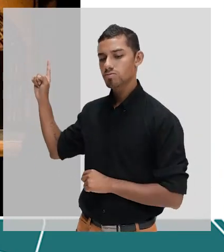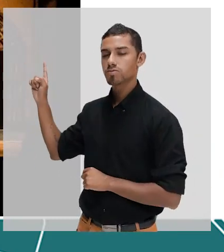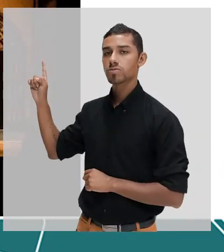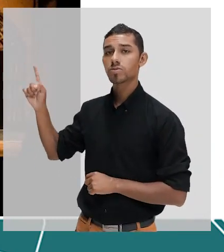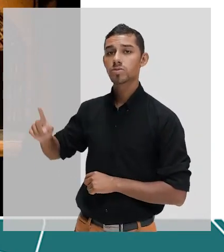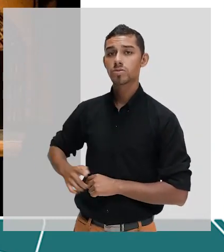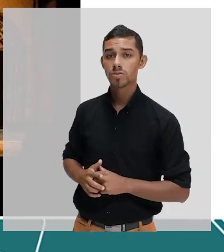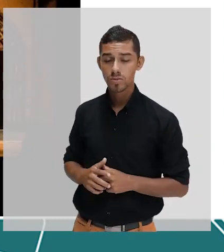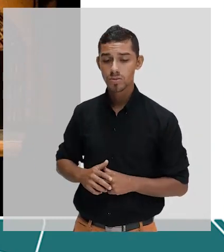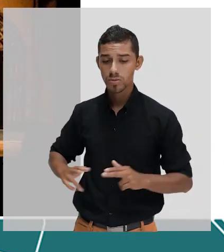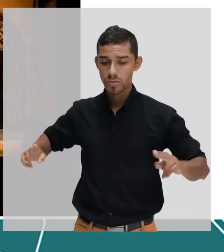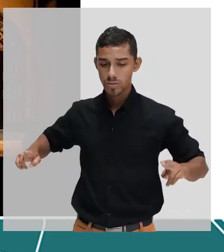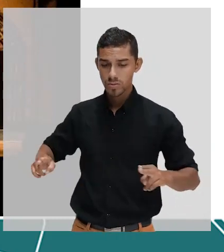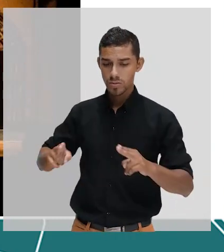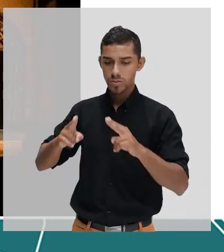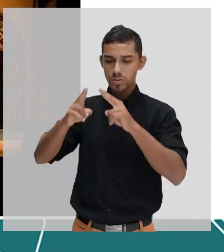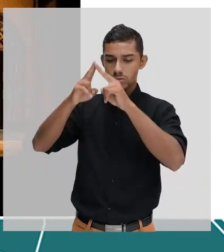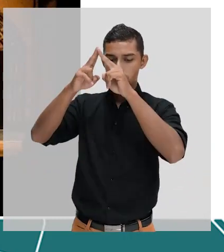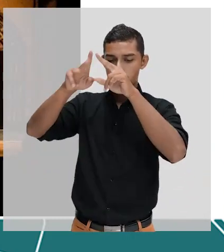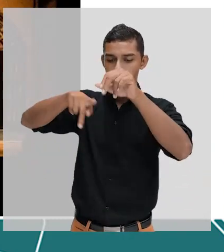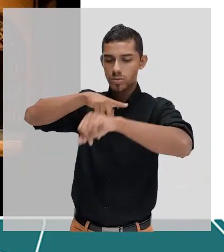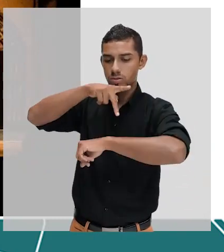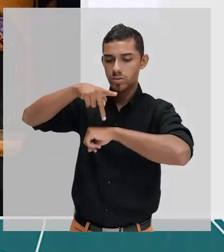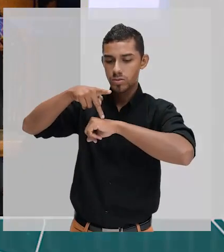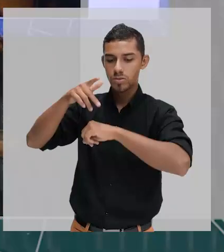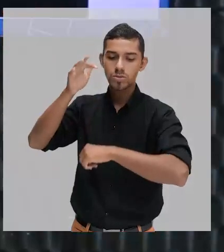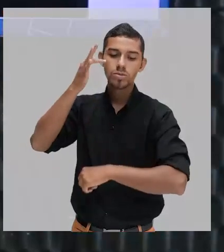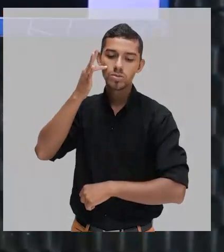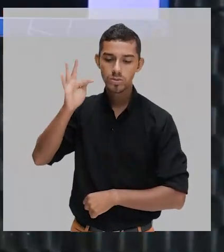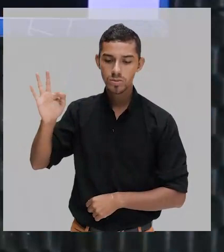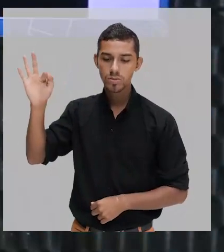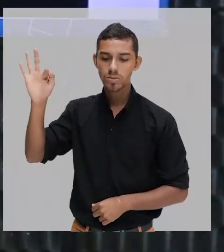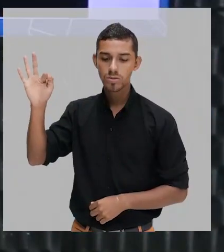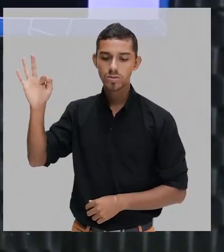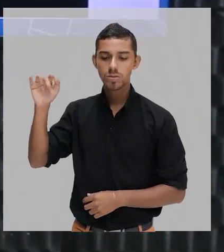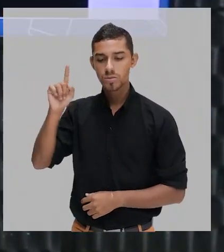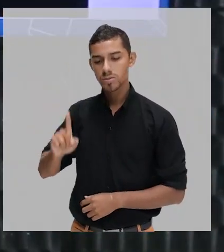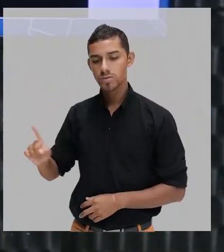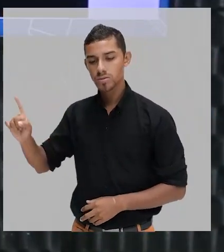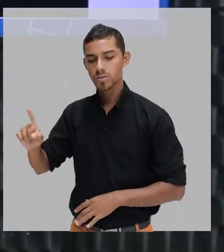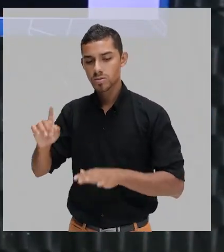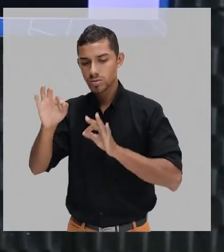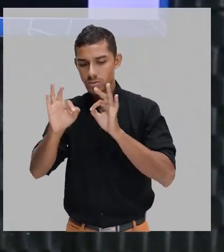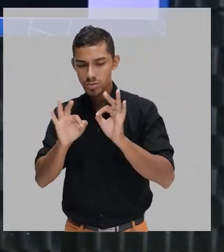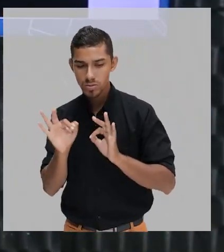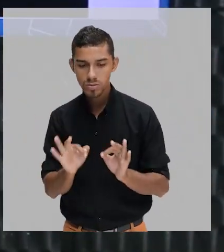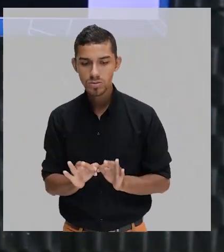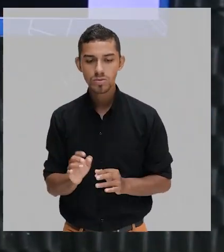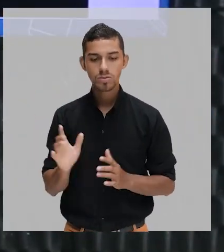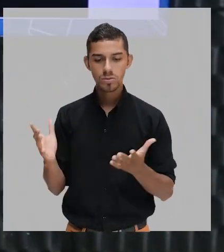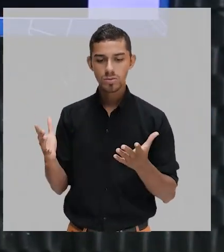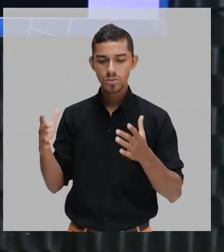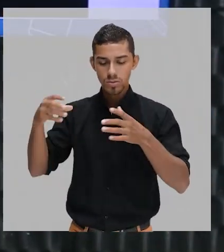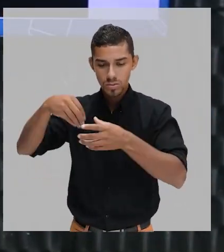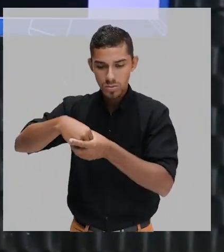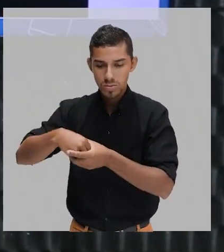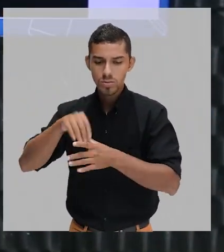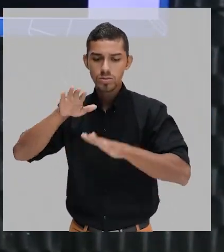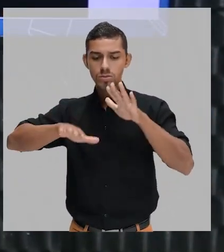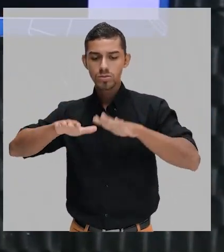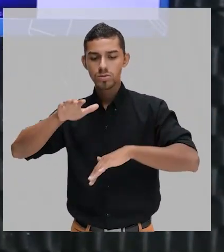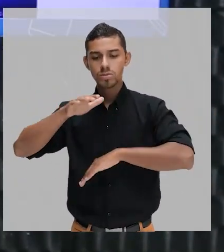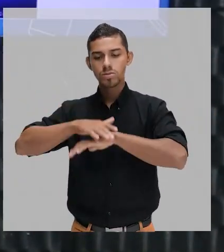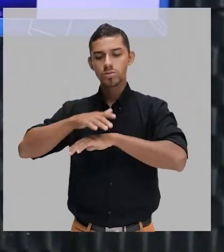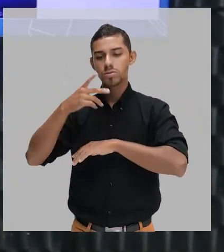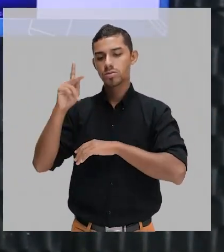Paris, onde os gárgulas, a banda, os atores, todos eles estão em cena na mesma estrutura. Então o cenário depende muito da proposta